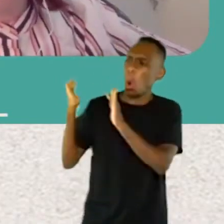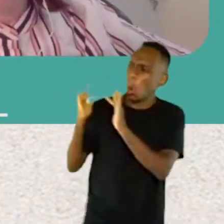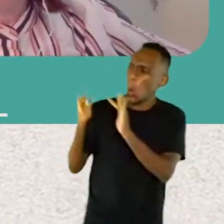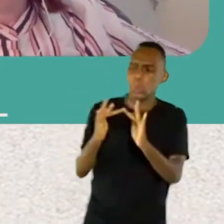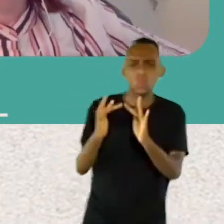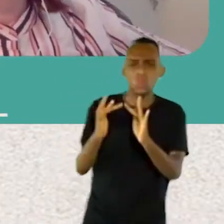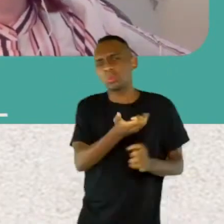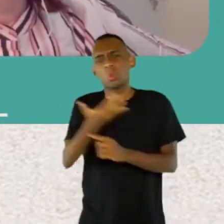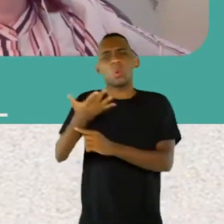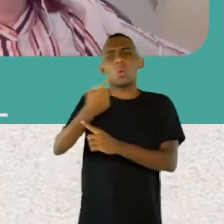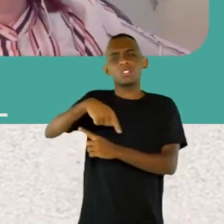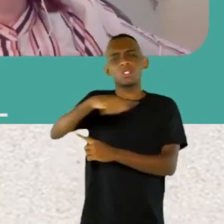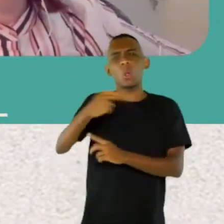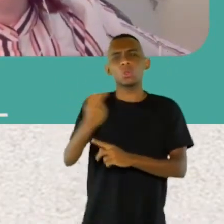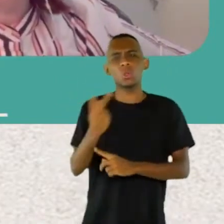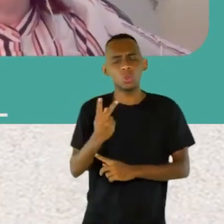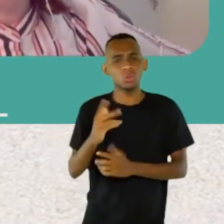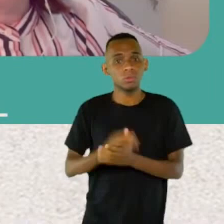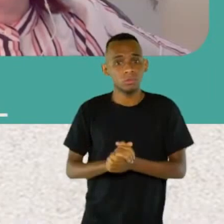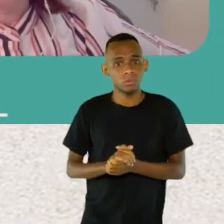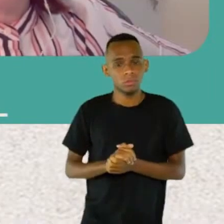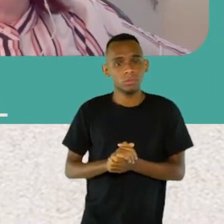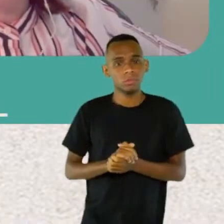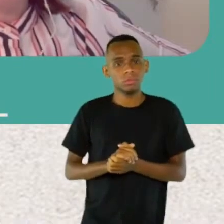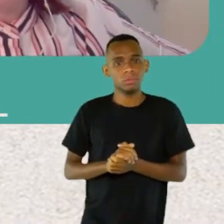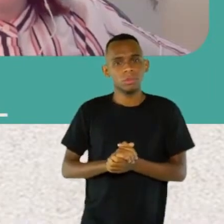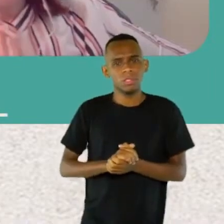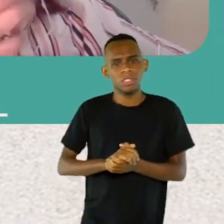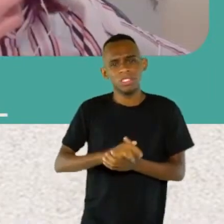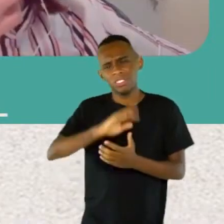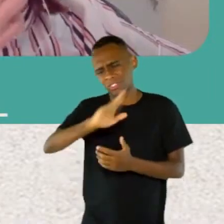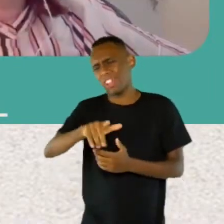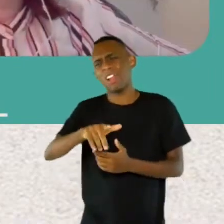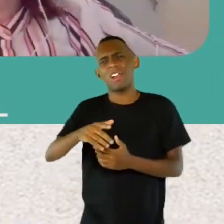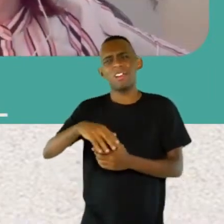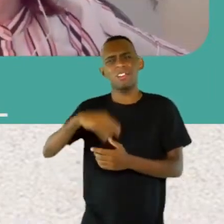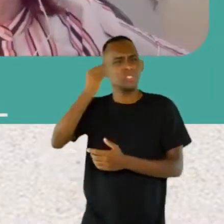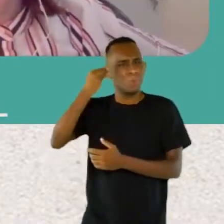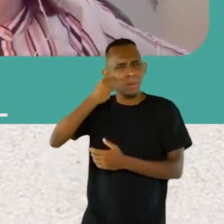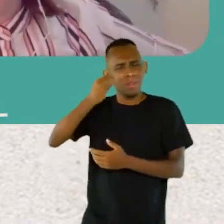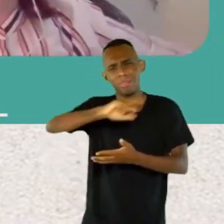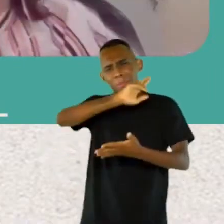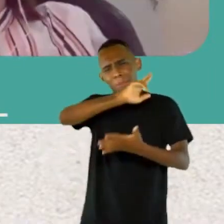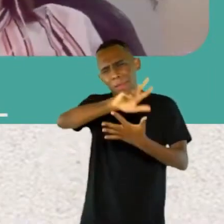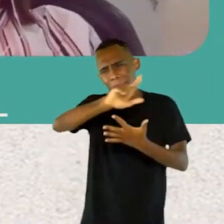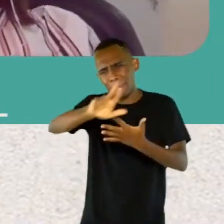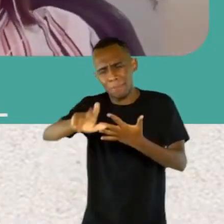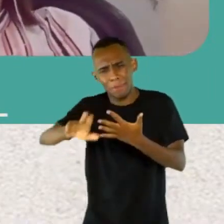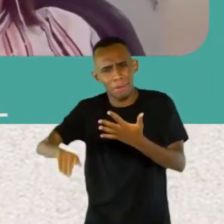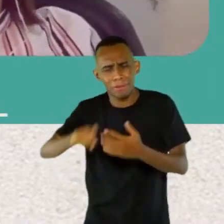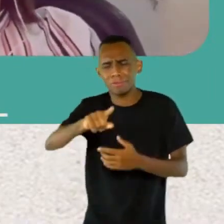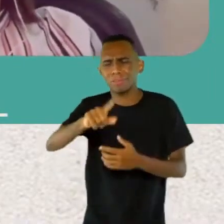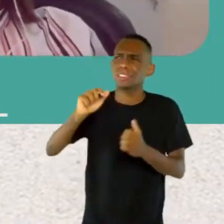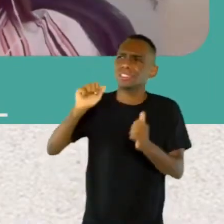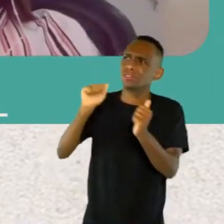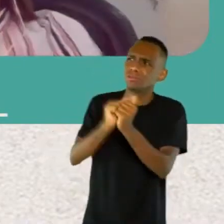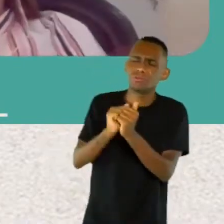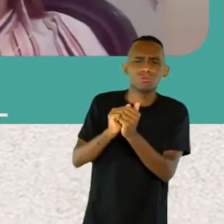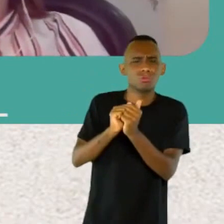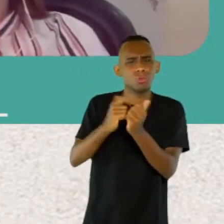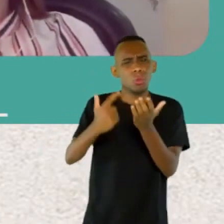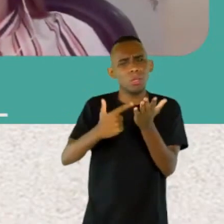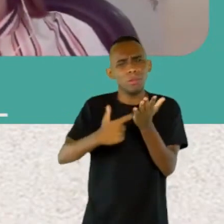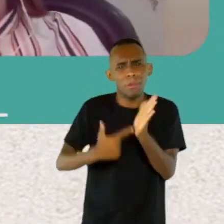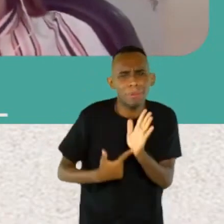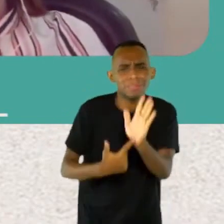aqui, né? A escritora Patrícia Mello está sentada em uma sala de paredes brancas. Ela é uma mulher branca